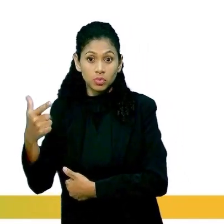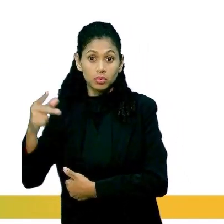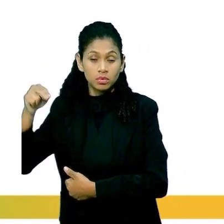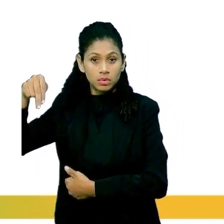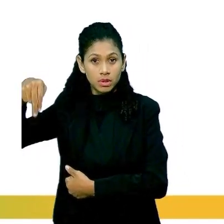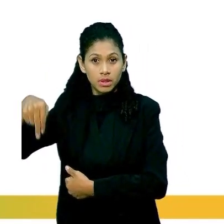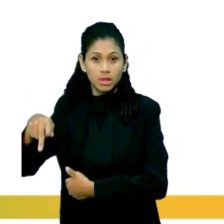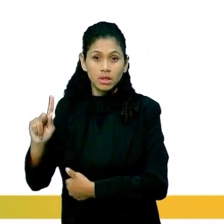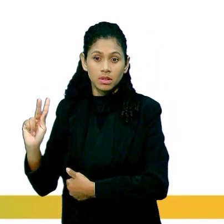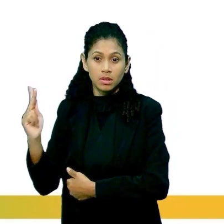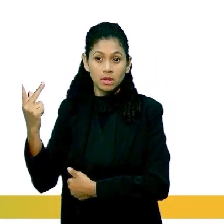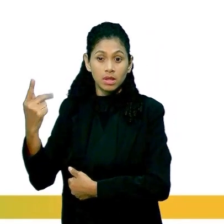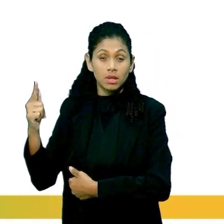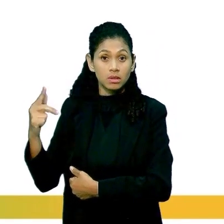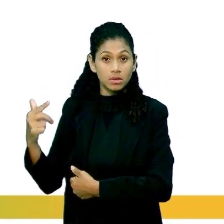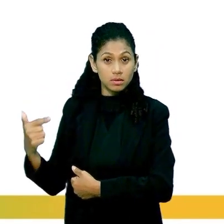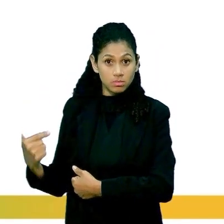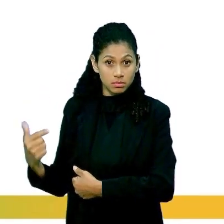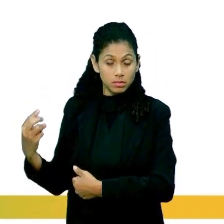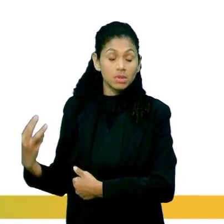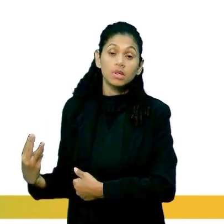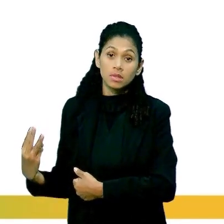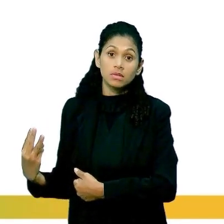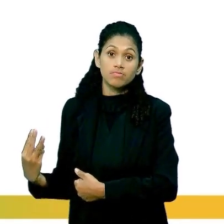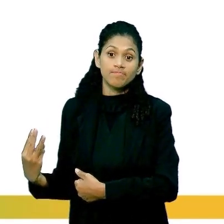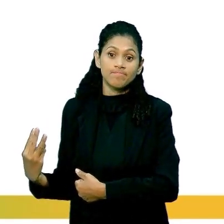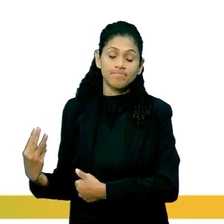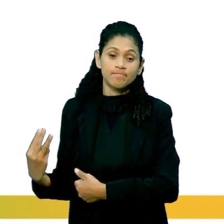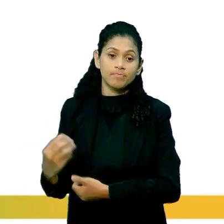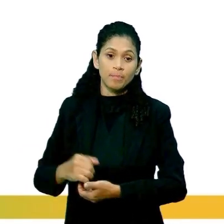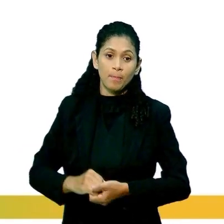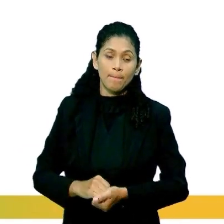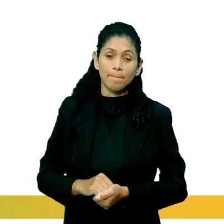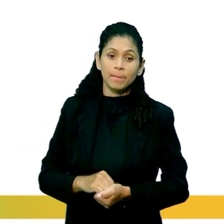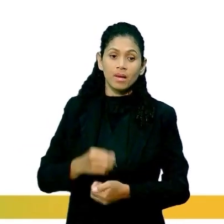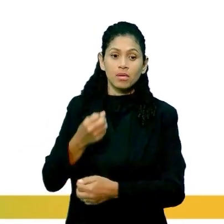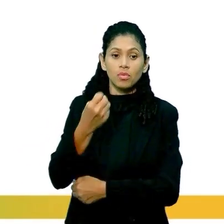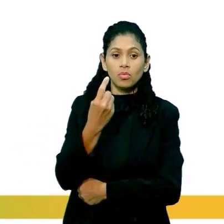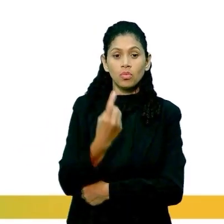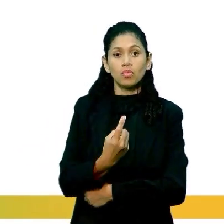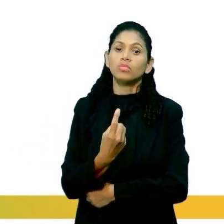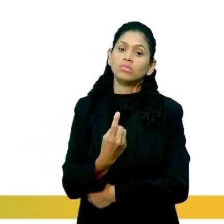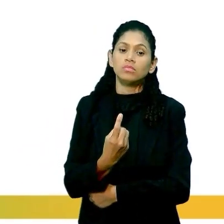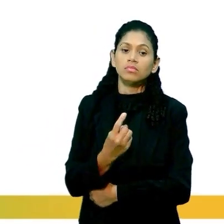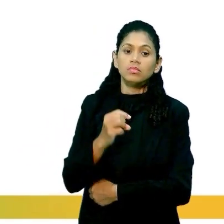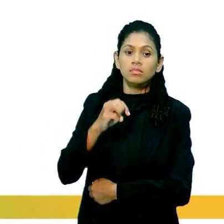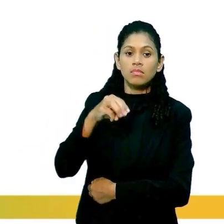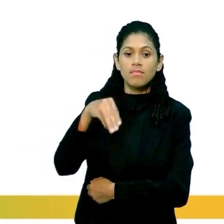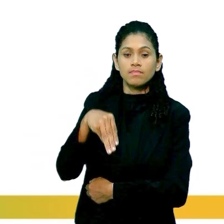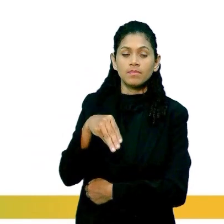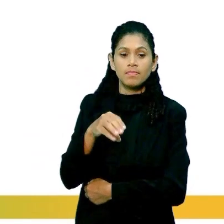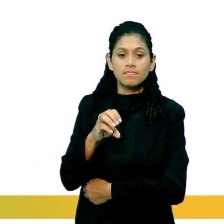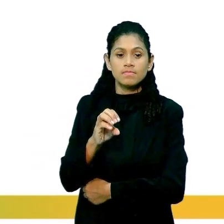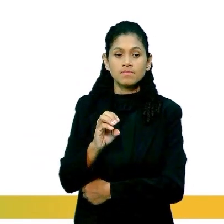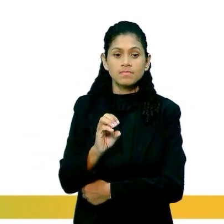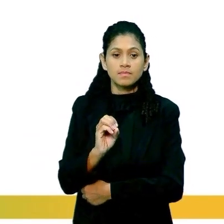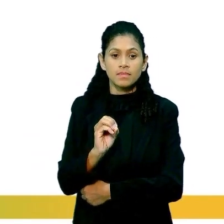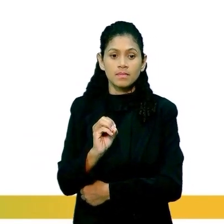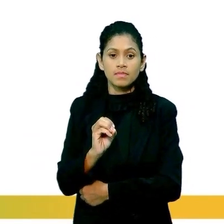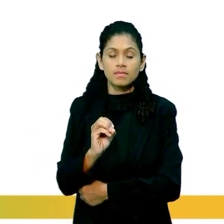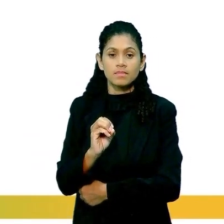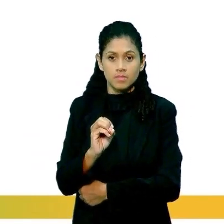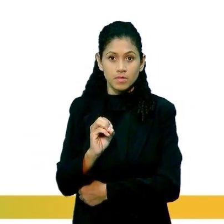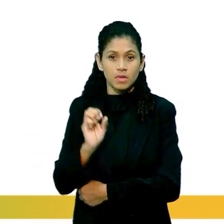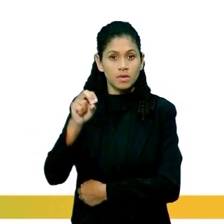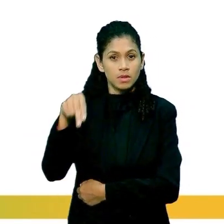formando amônia. Então, eu tenho 1 mol de N2 equivale a uma molécula de N2. Isso,